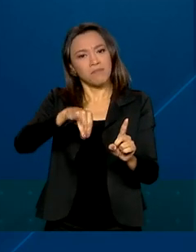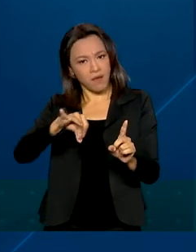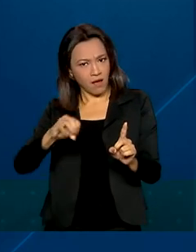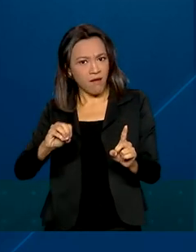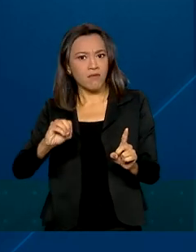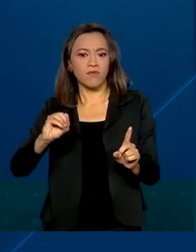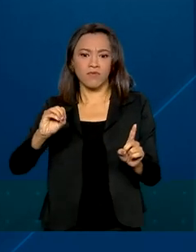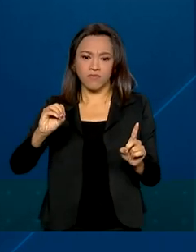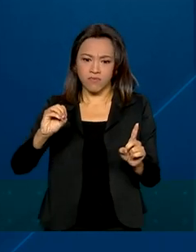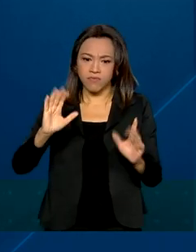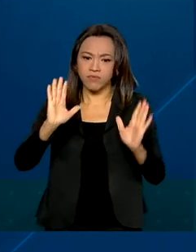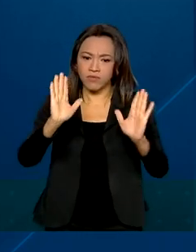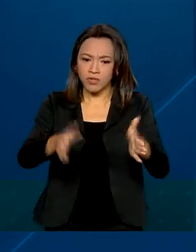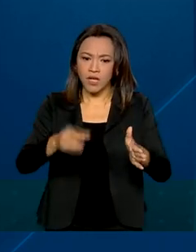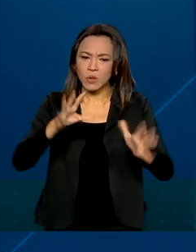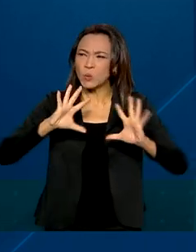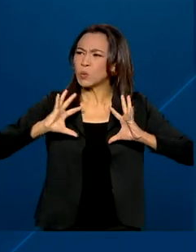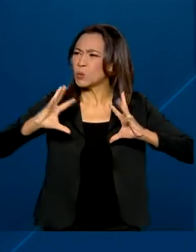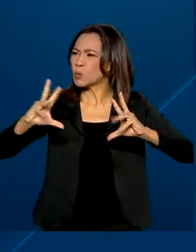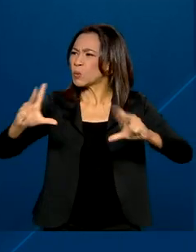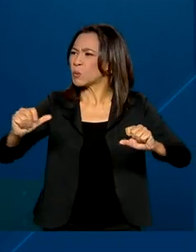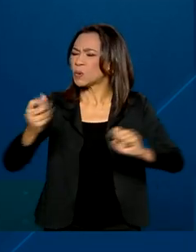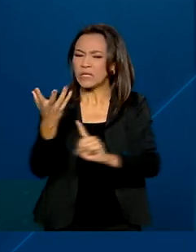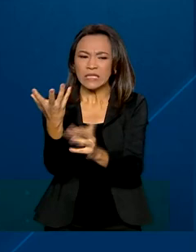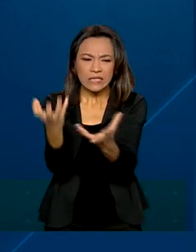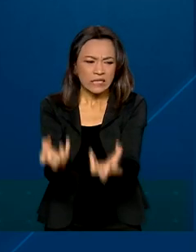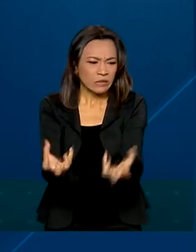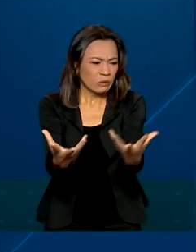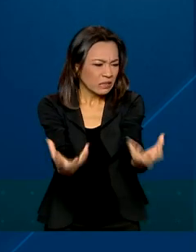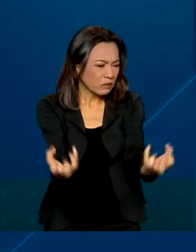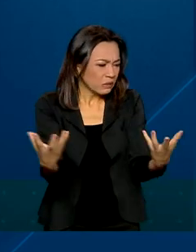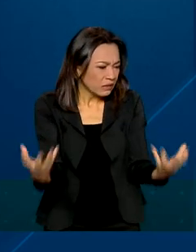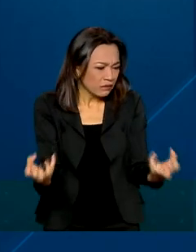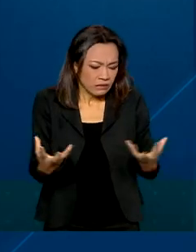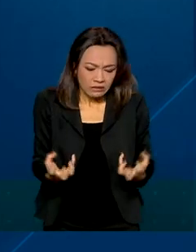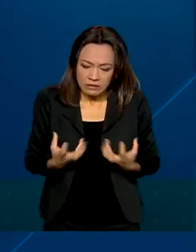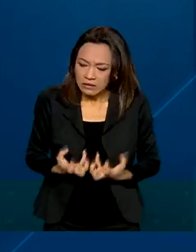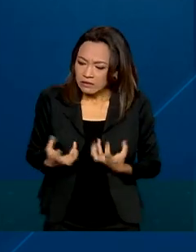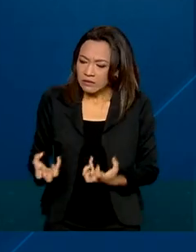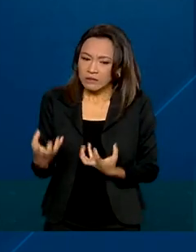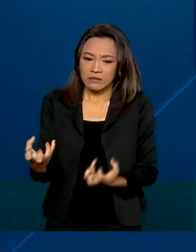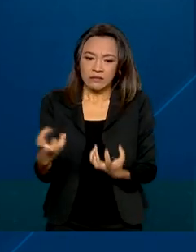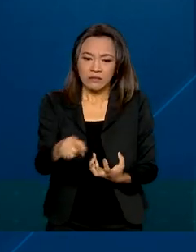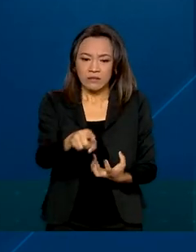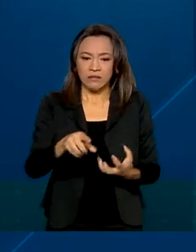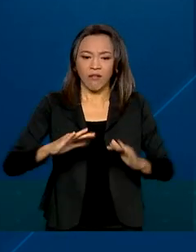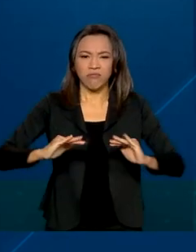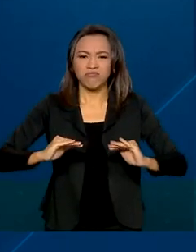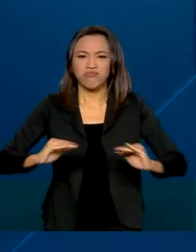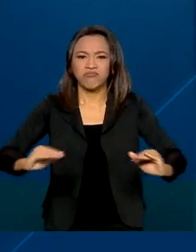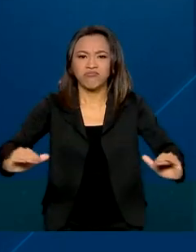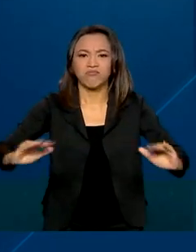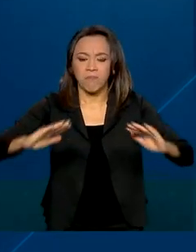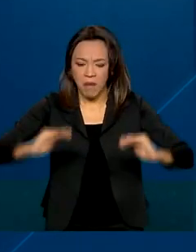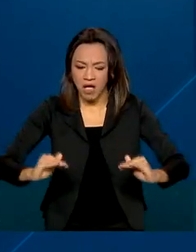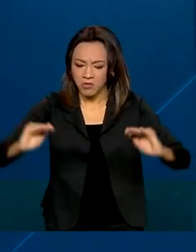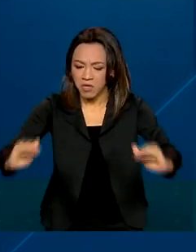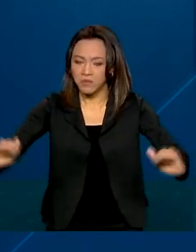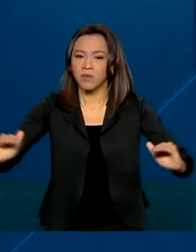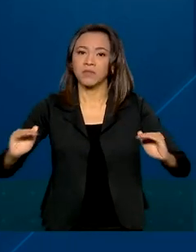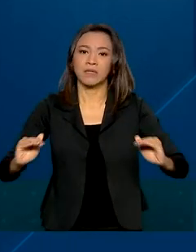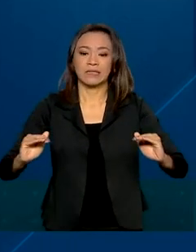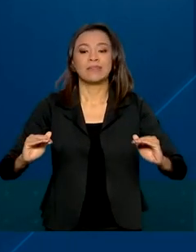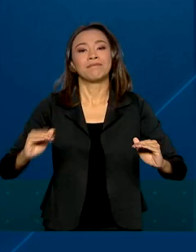nós já estamos aqui com tudo seco, o capim já está seco, já está baixo. Então, você imagina